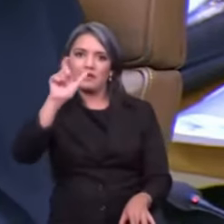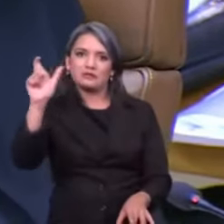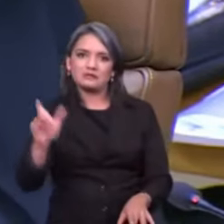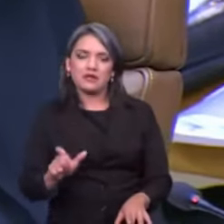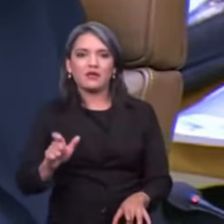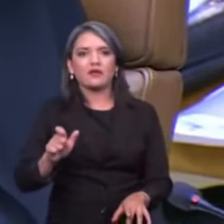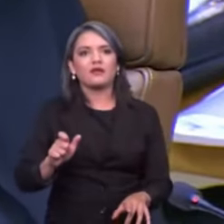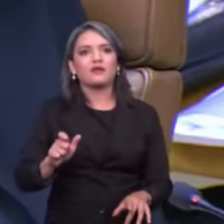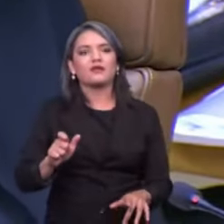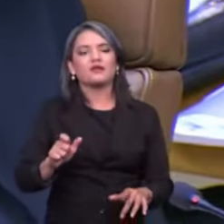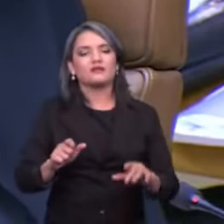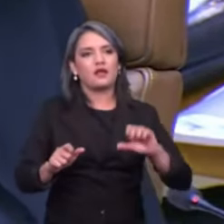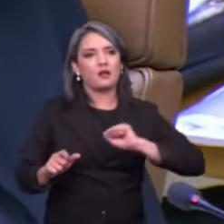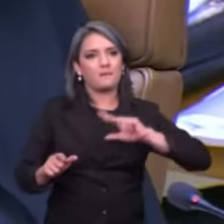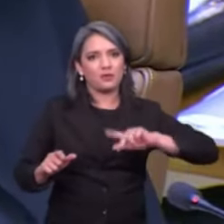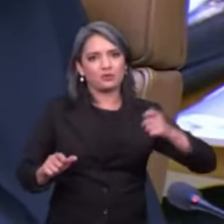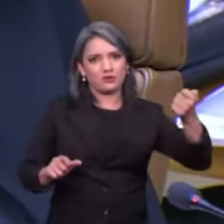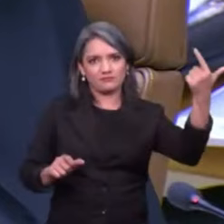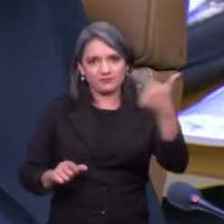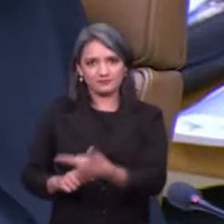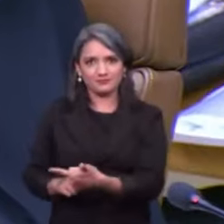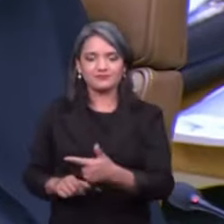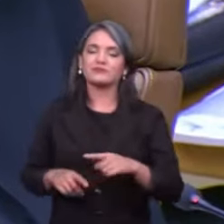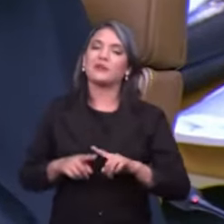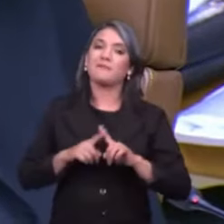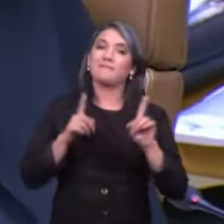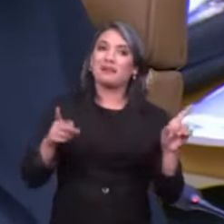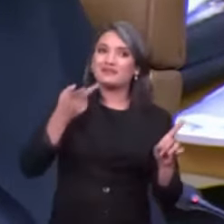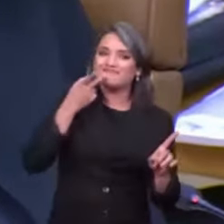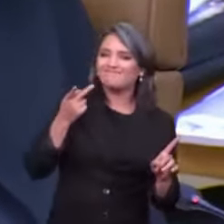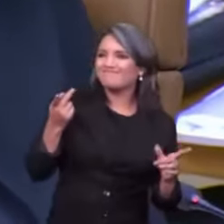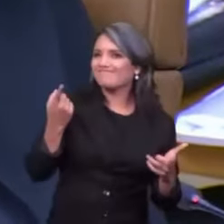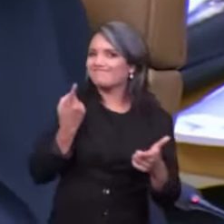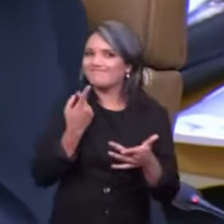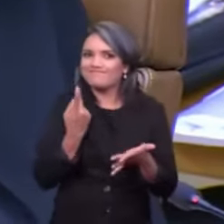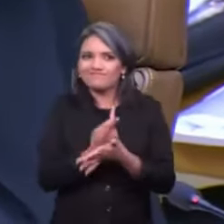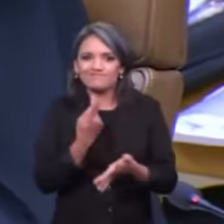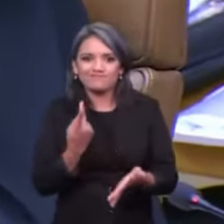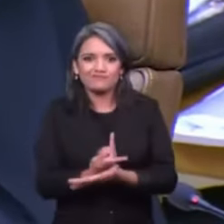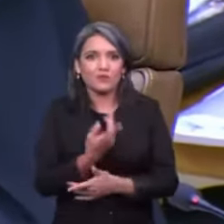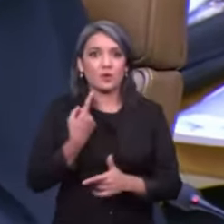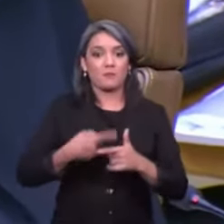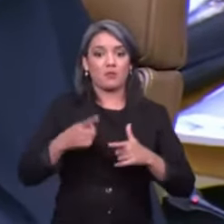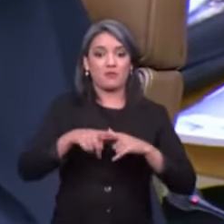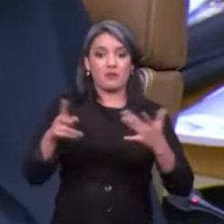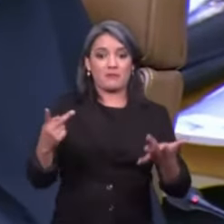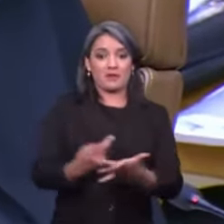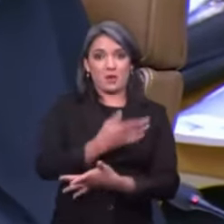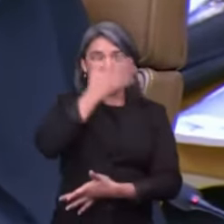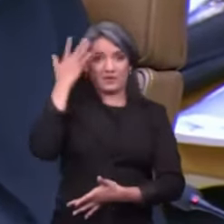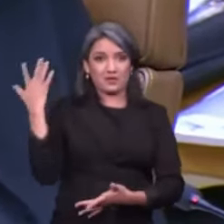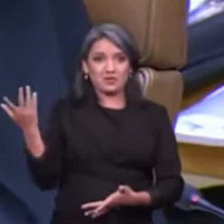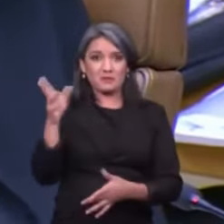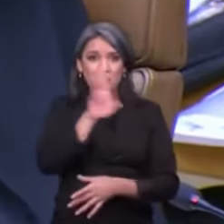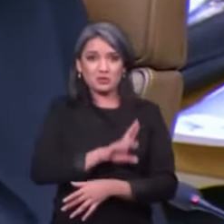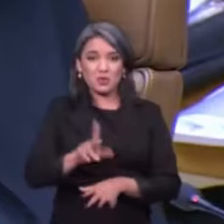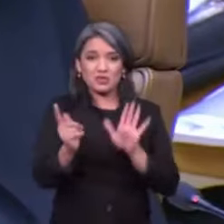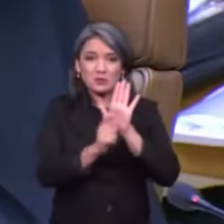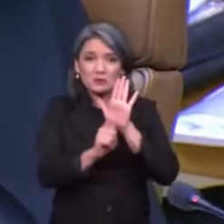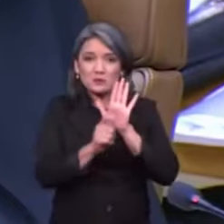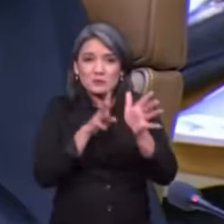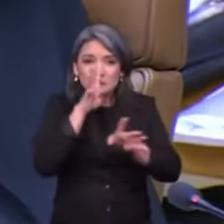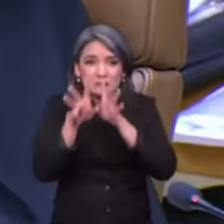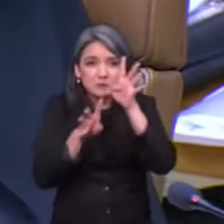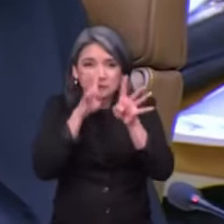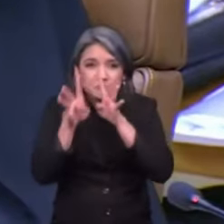da descriminalização aqui admitem que algo está errado. As taxas de overdose atingiram os máximos de 12 anos e quase duplicaram